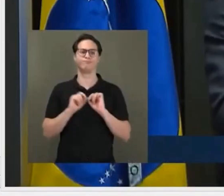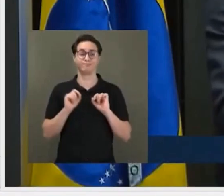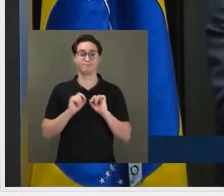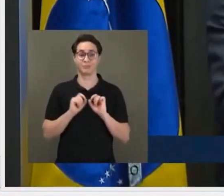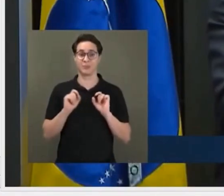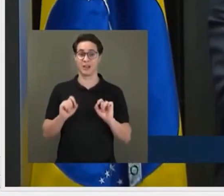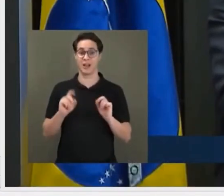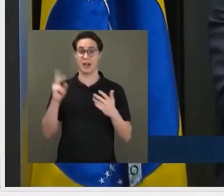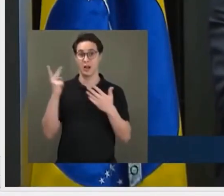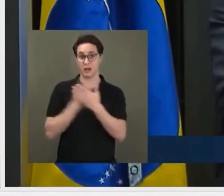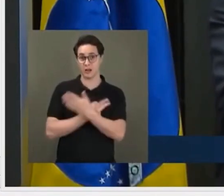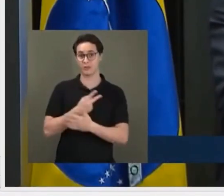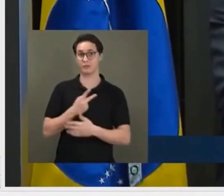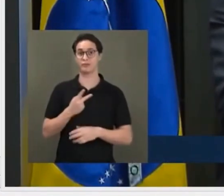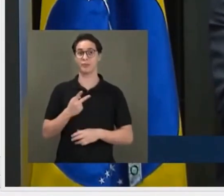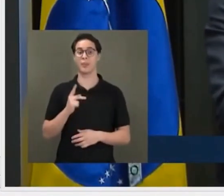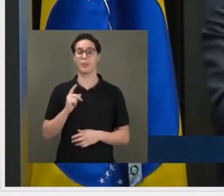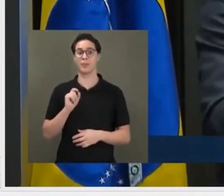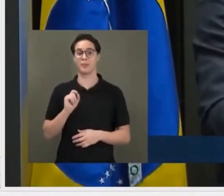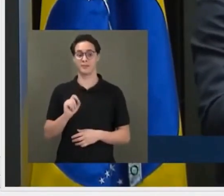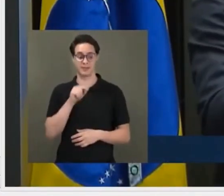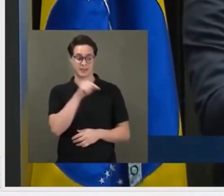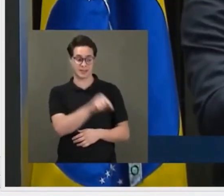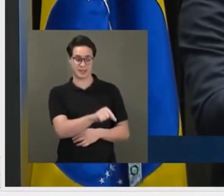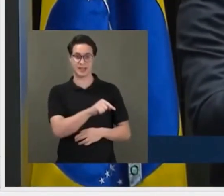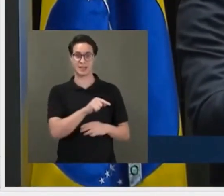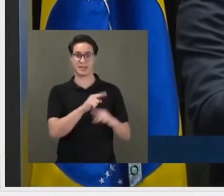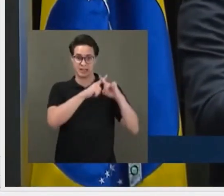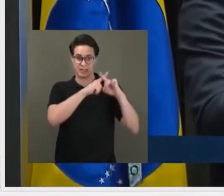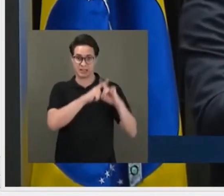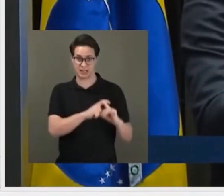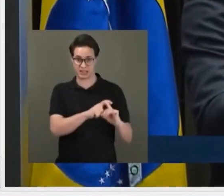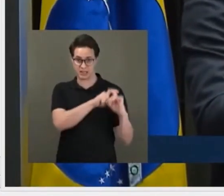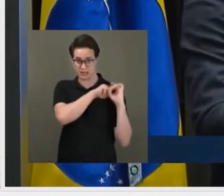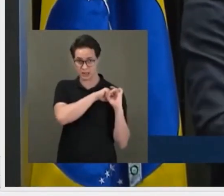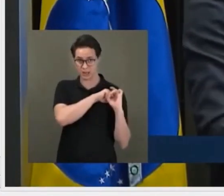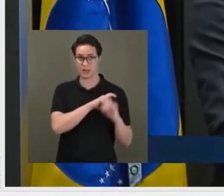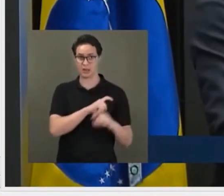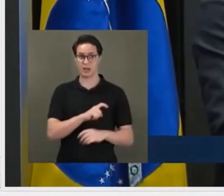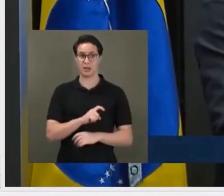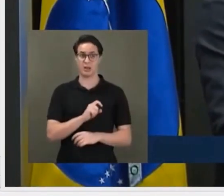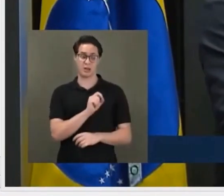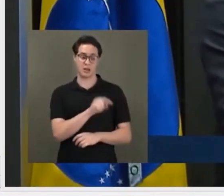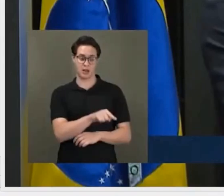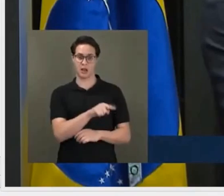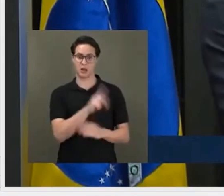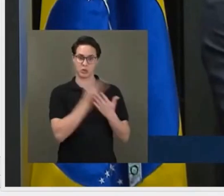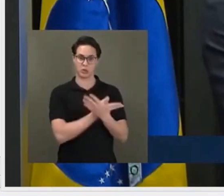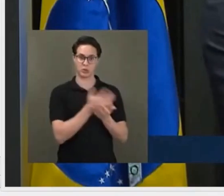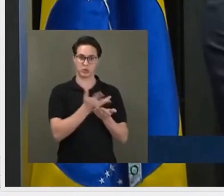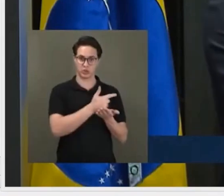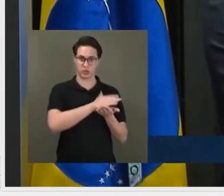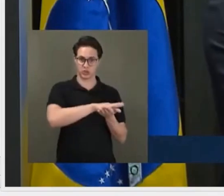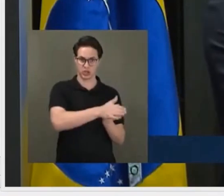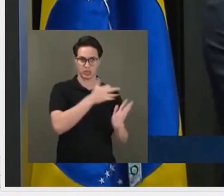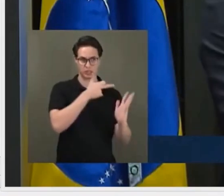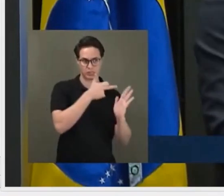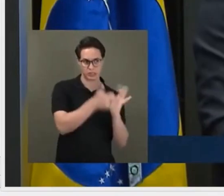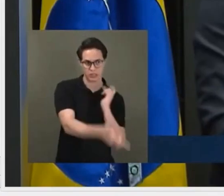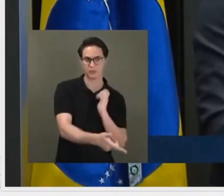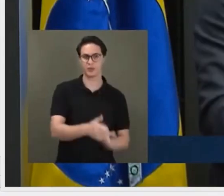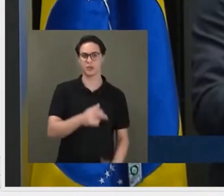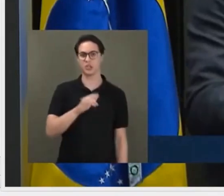genocídio perpetrado pelos nazistas Além disso essa comparação